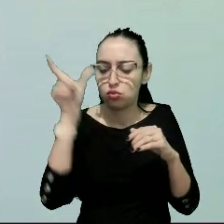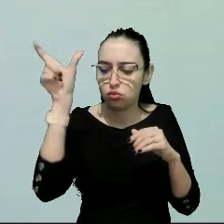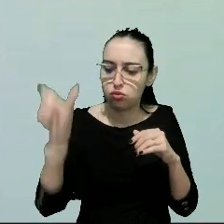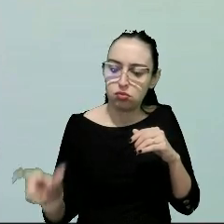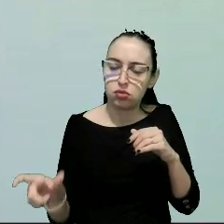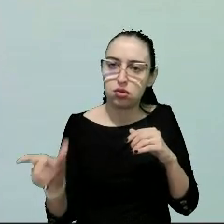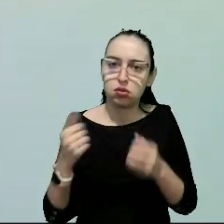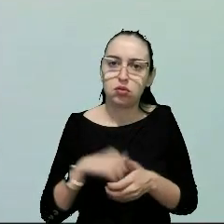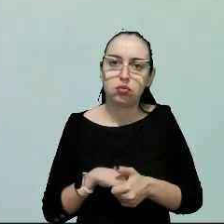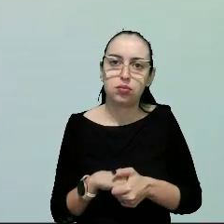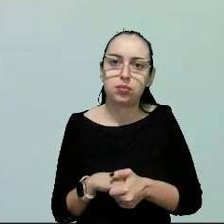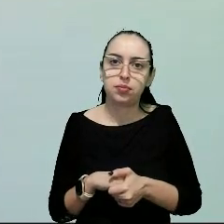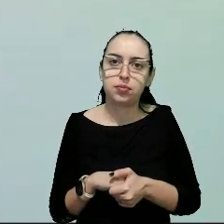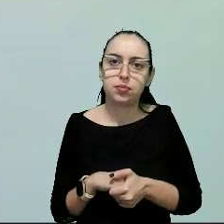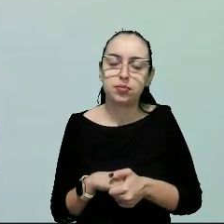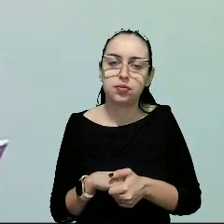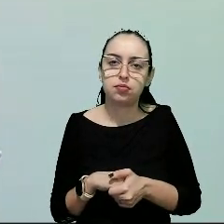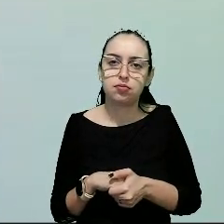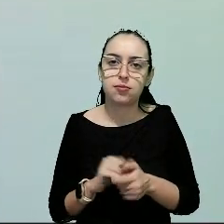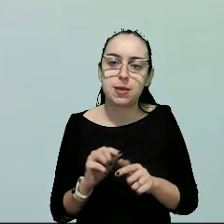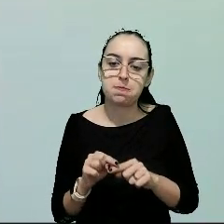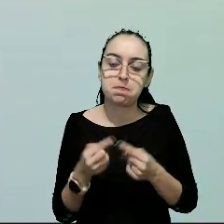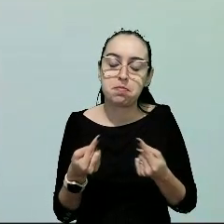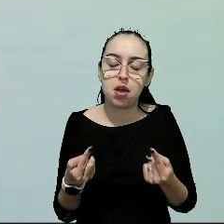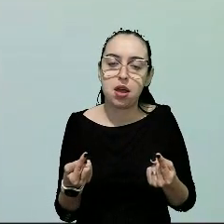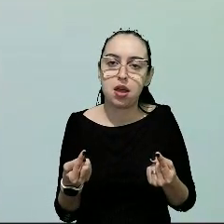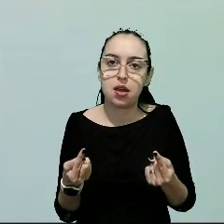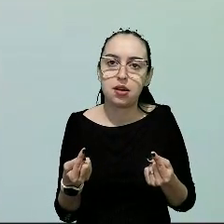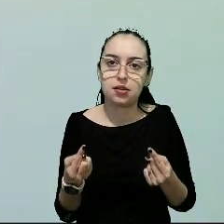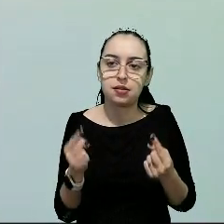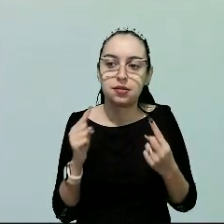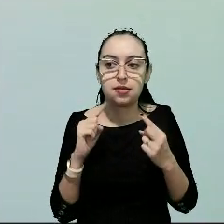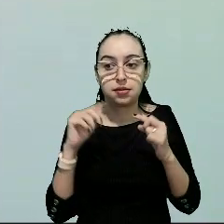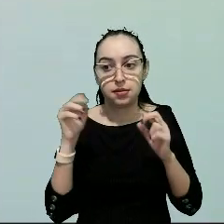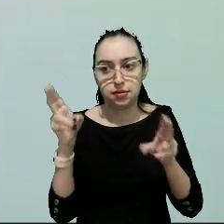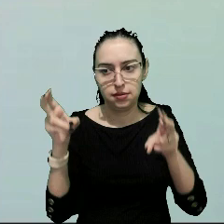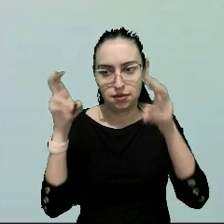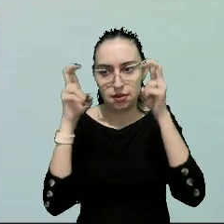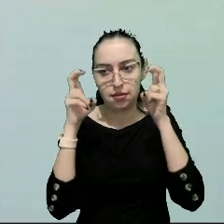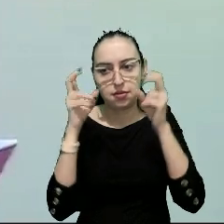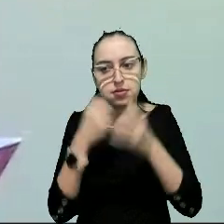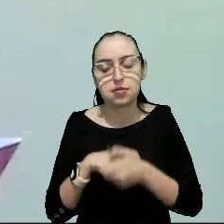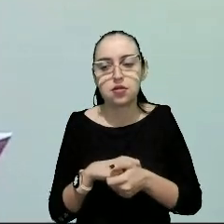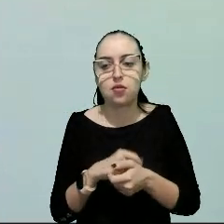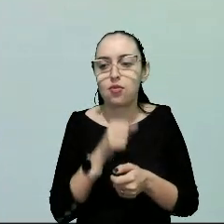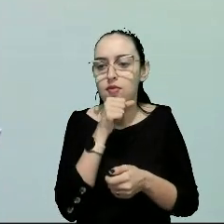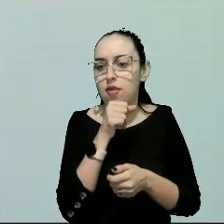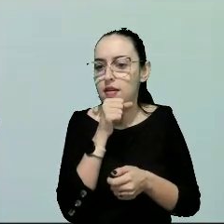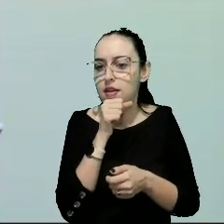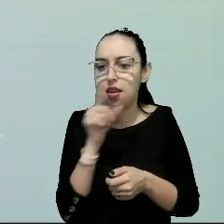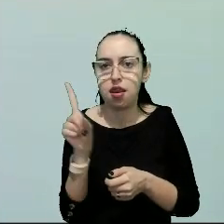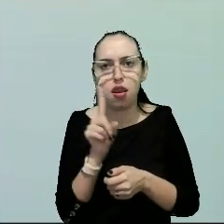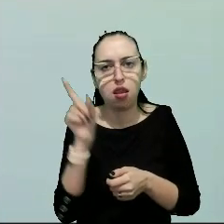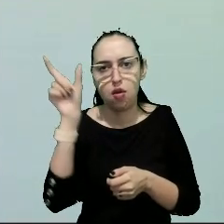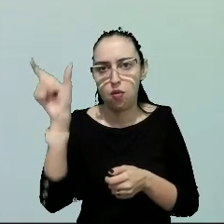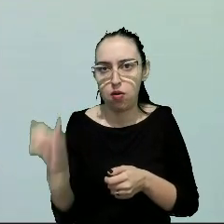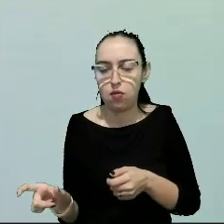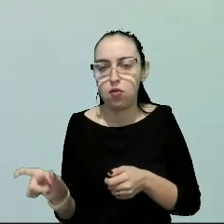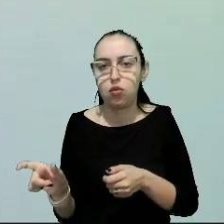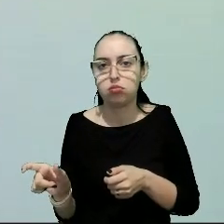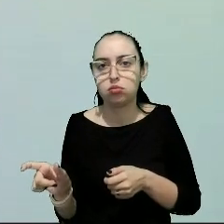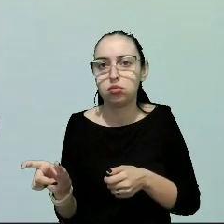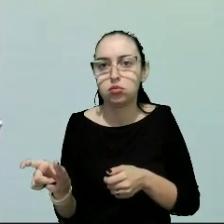é sempre o outro. No entanto, ela alertava: velho não é